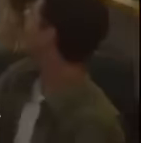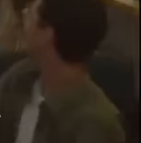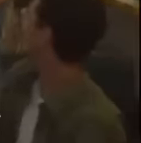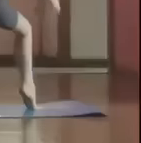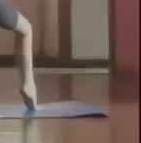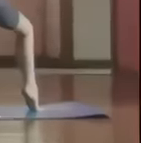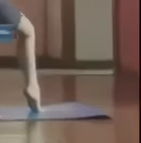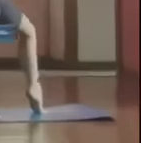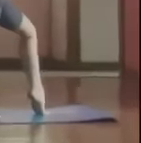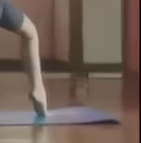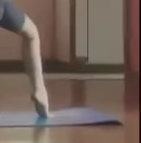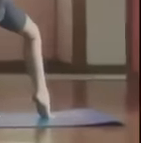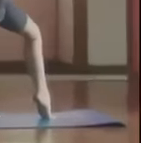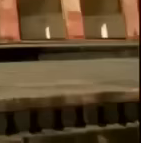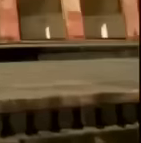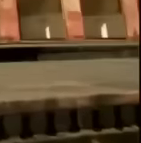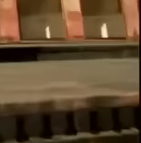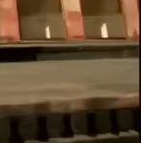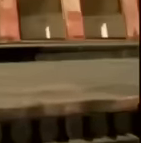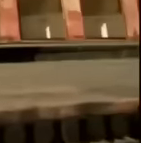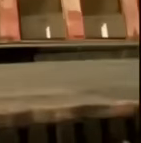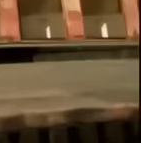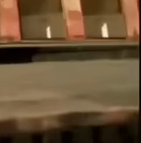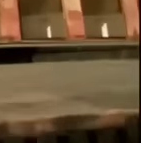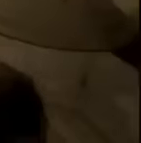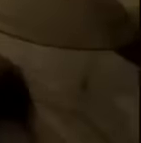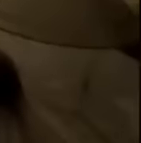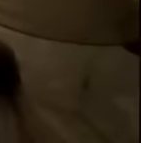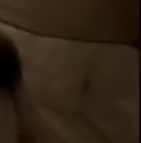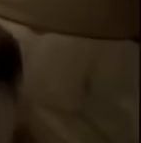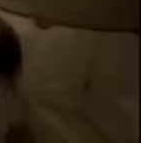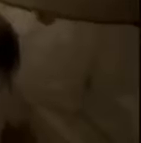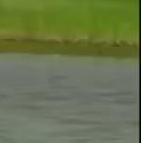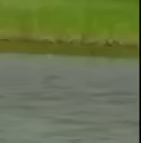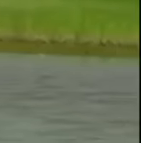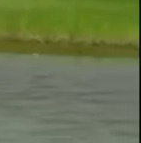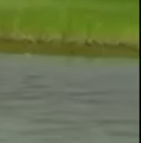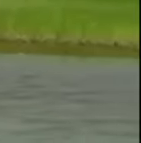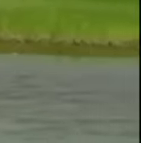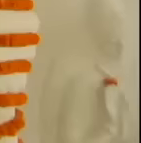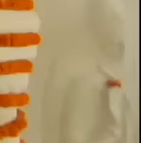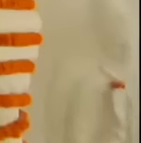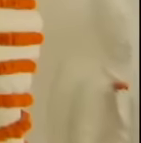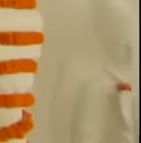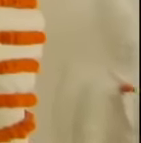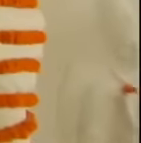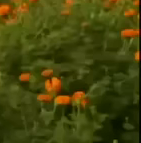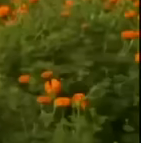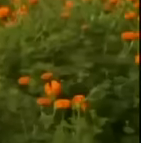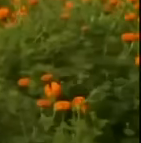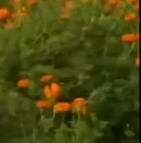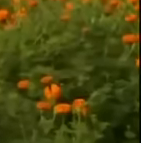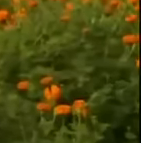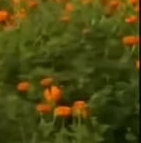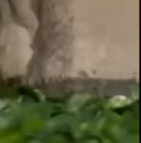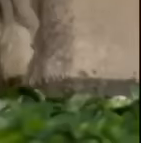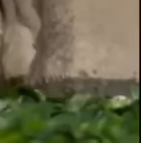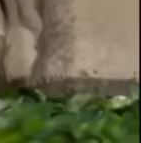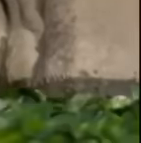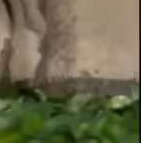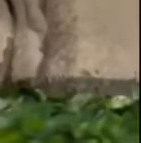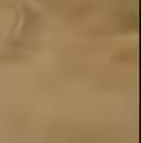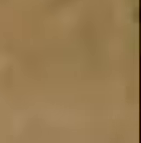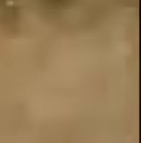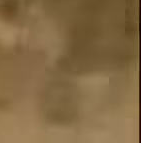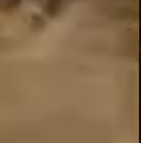e Negócios. Abra sua conta MEI pelo app. Um mundo antigo que, em meio às suas belezas,